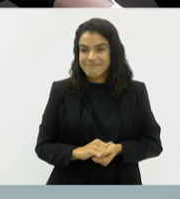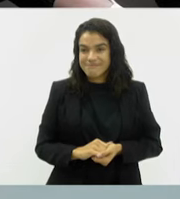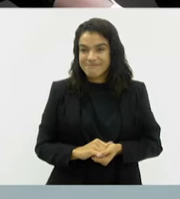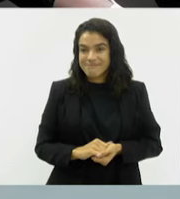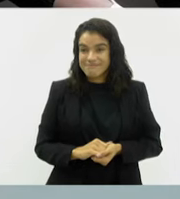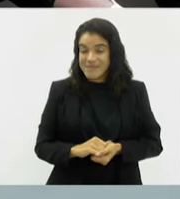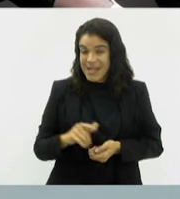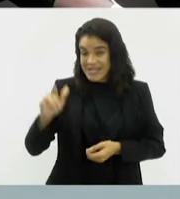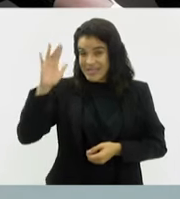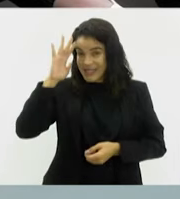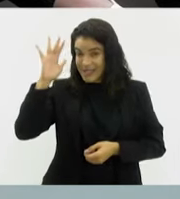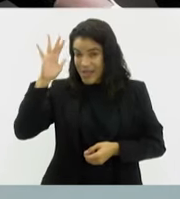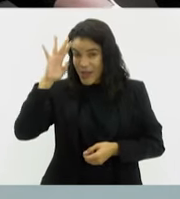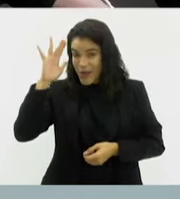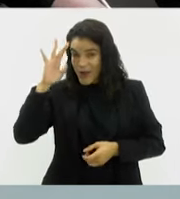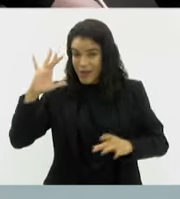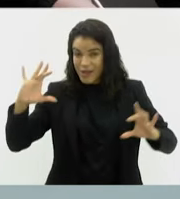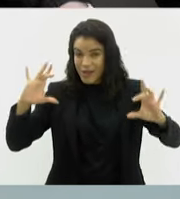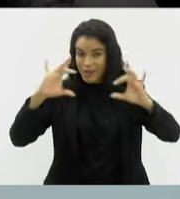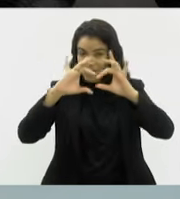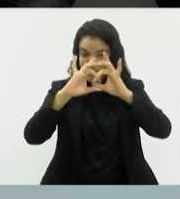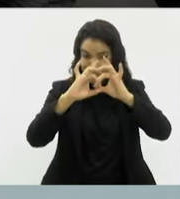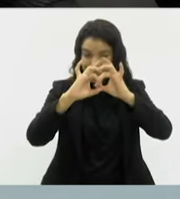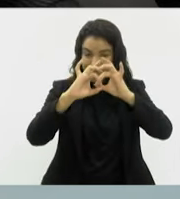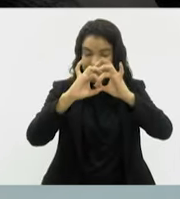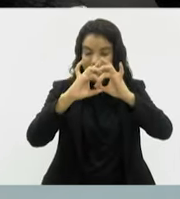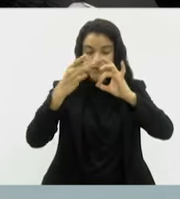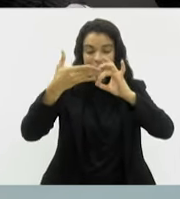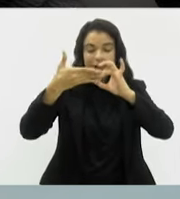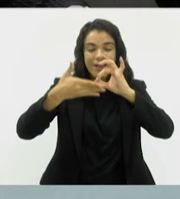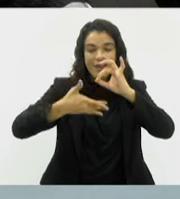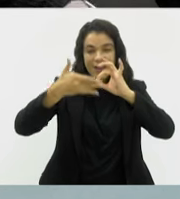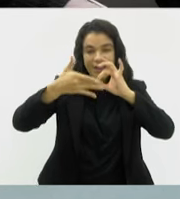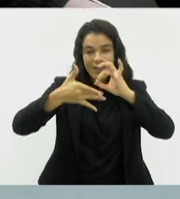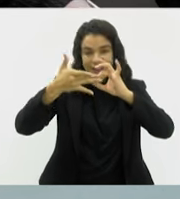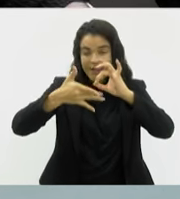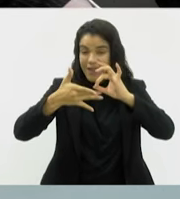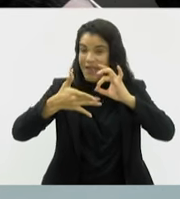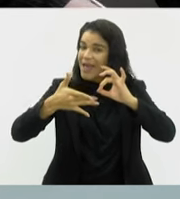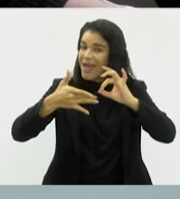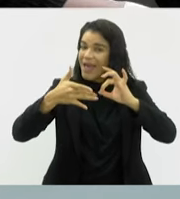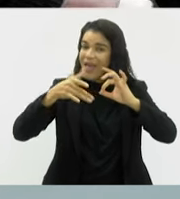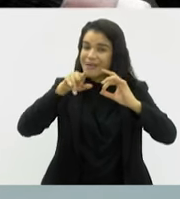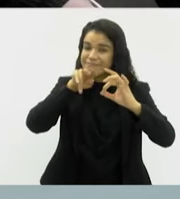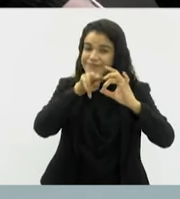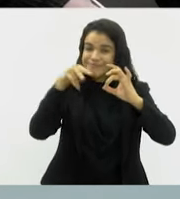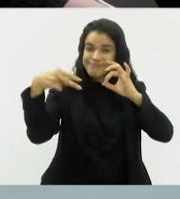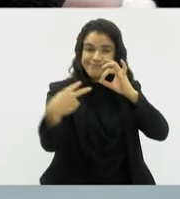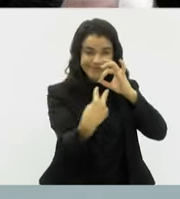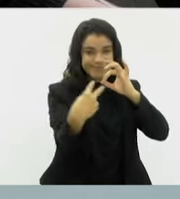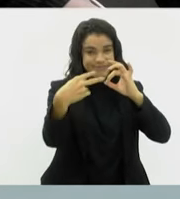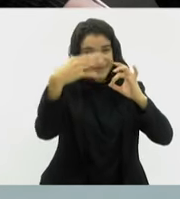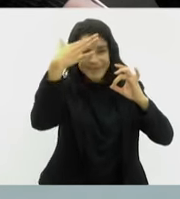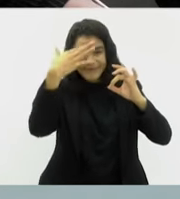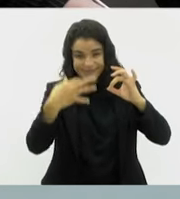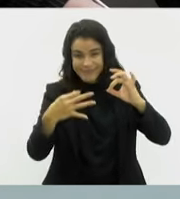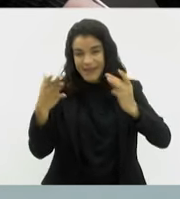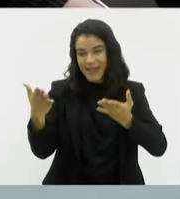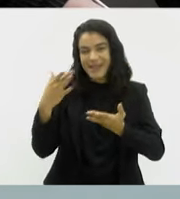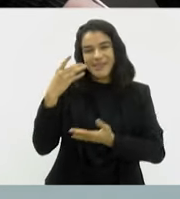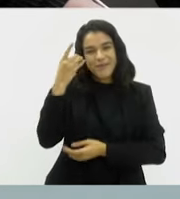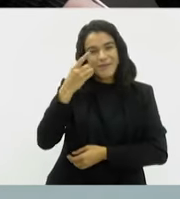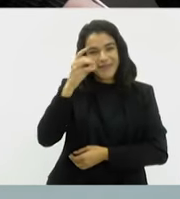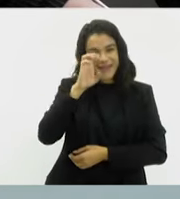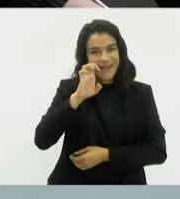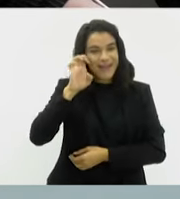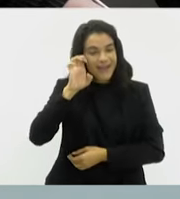essa teoria do conjunto, ela também, nesse caso específico, é interpretativa. Como bem disse a deputada